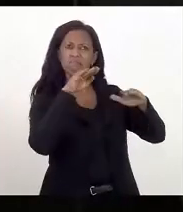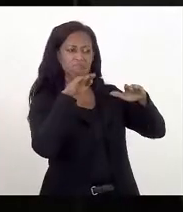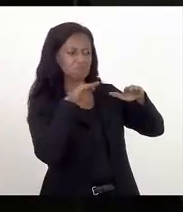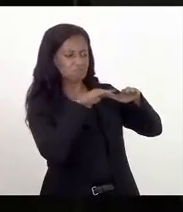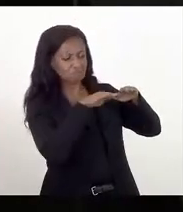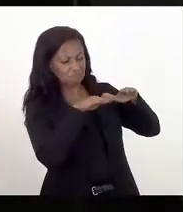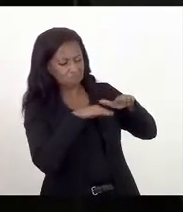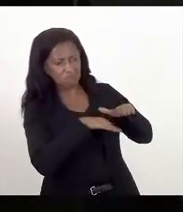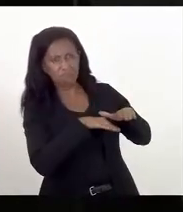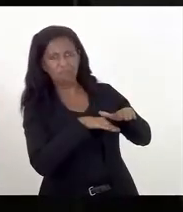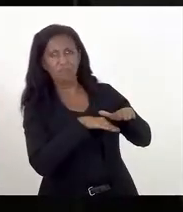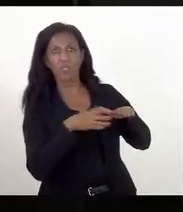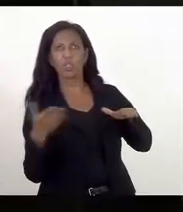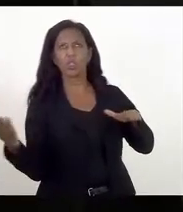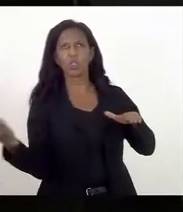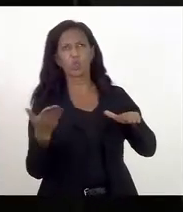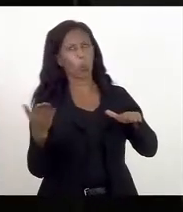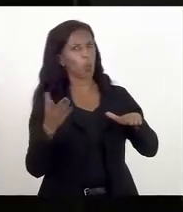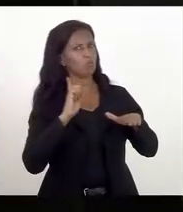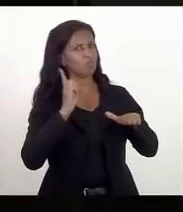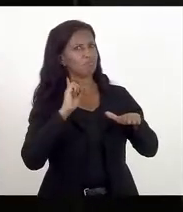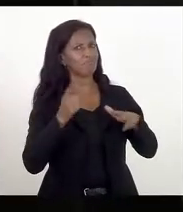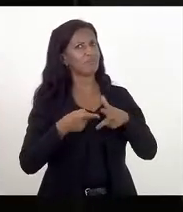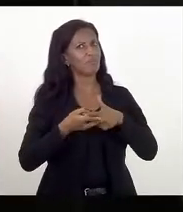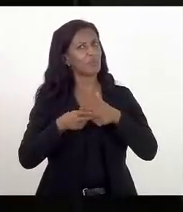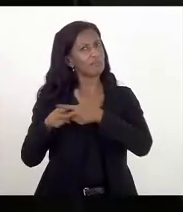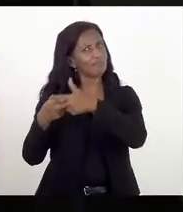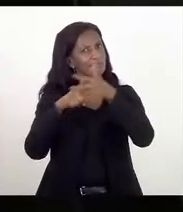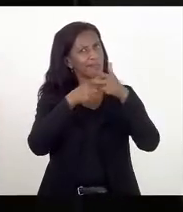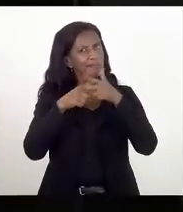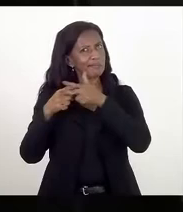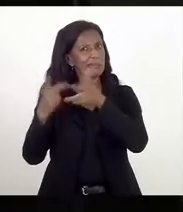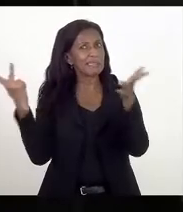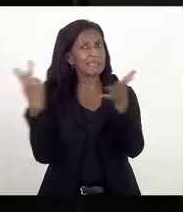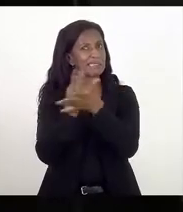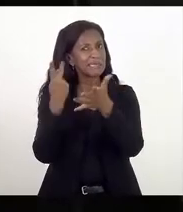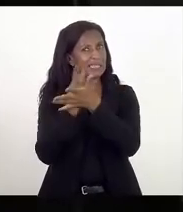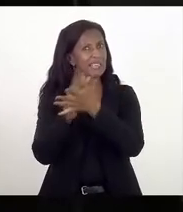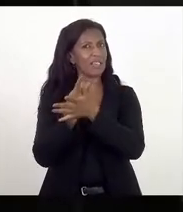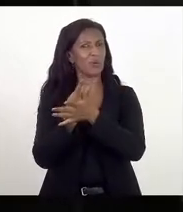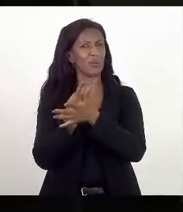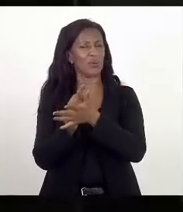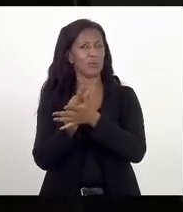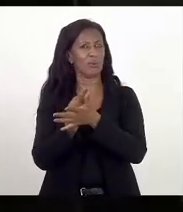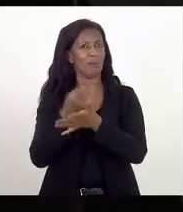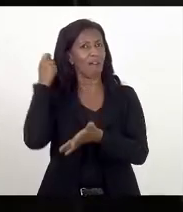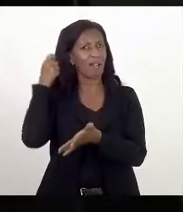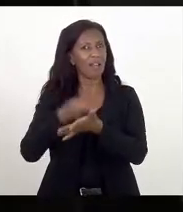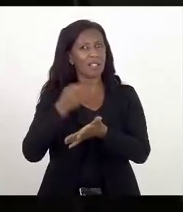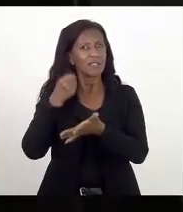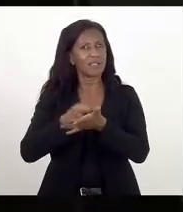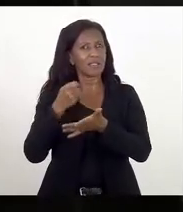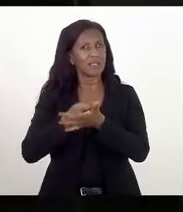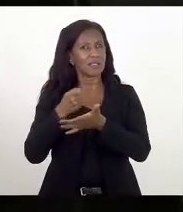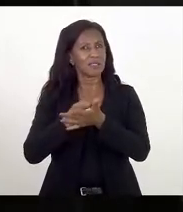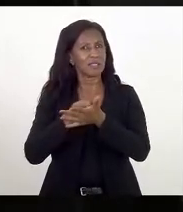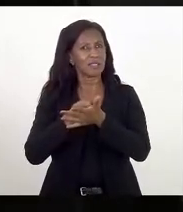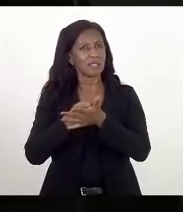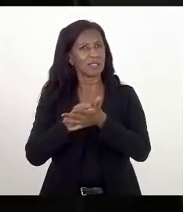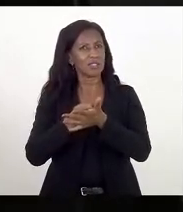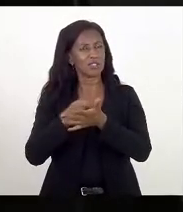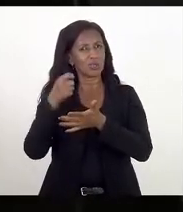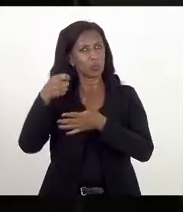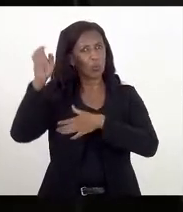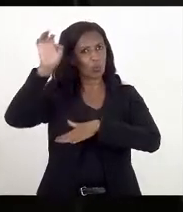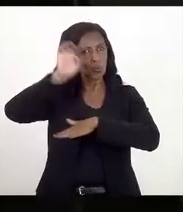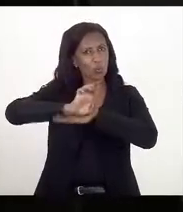E hoje, nós estamos aqui corrigindo esse erro histórico, garantindo a isonomia no Estado